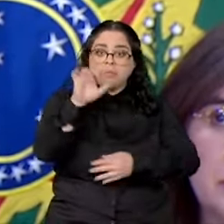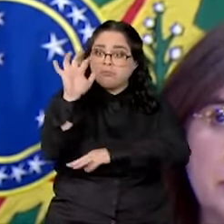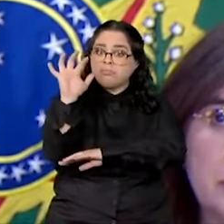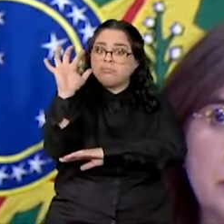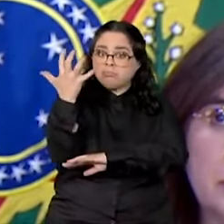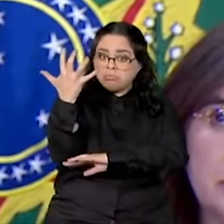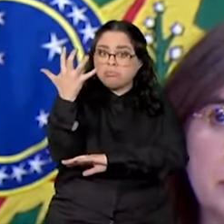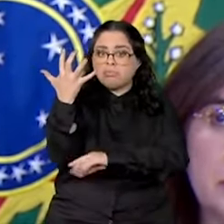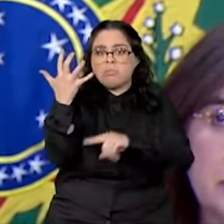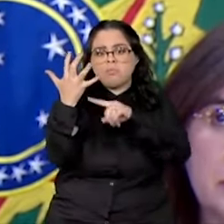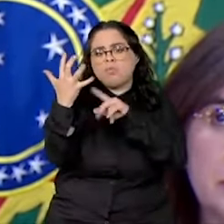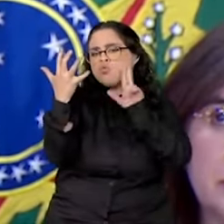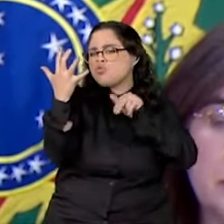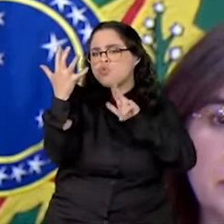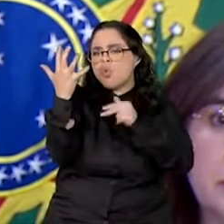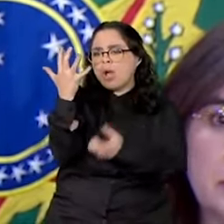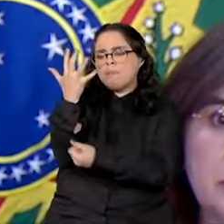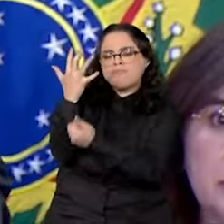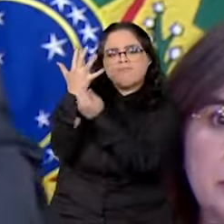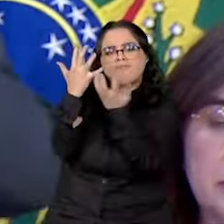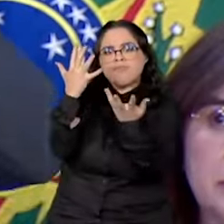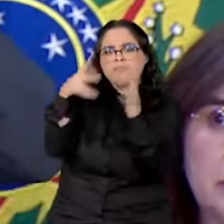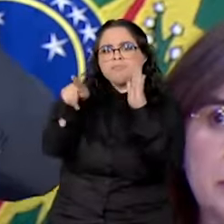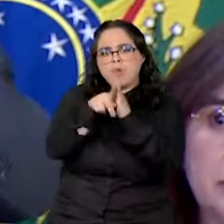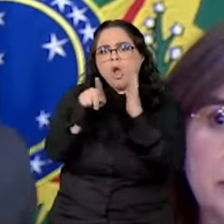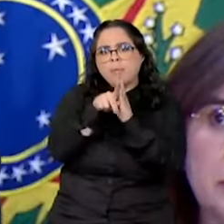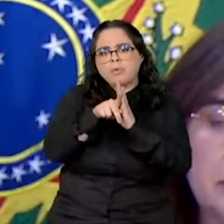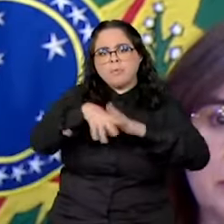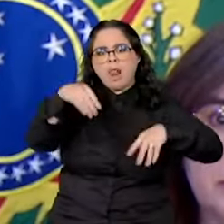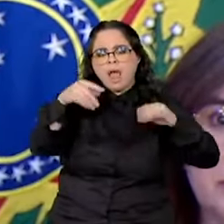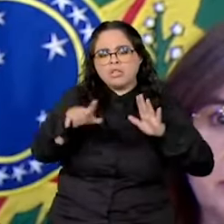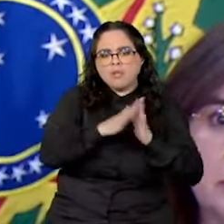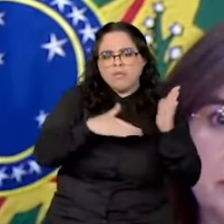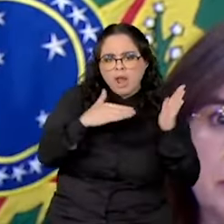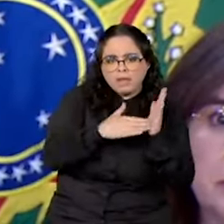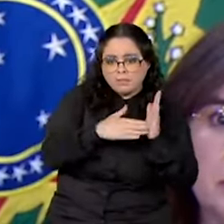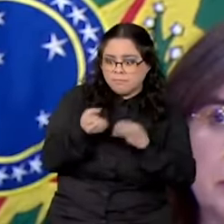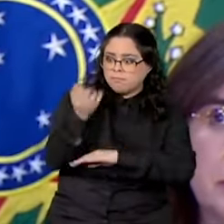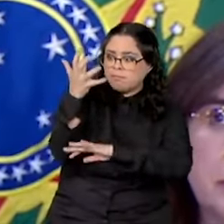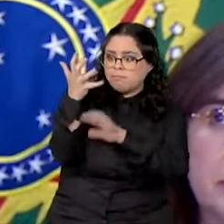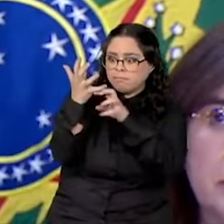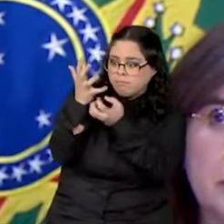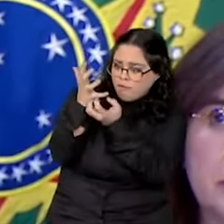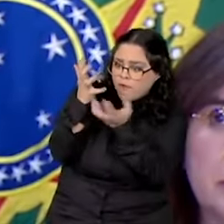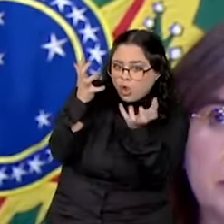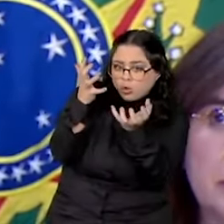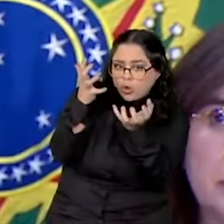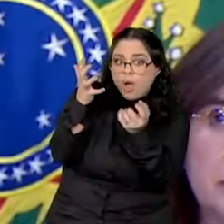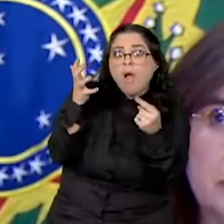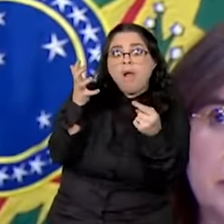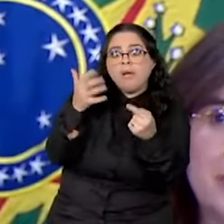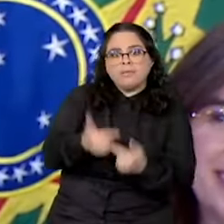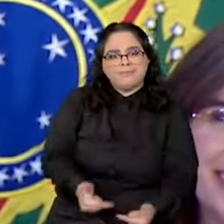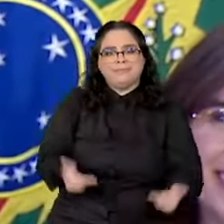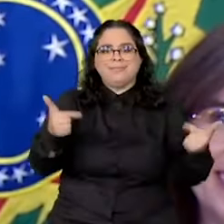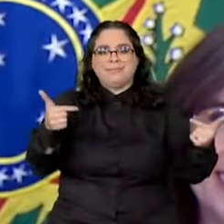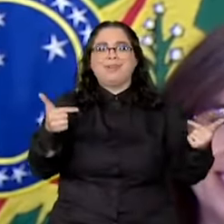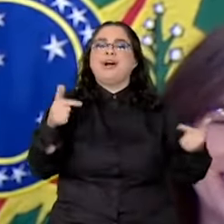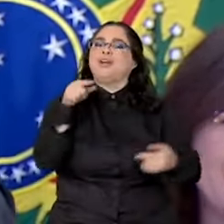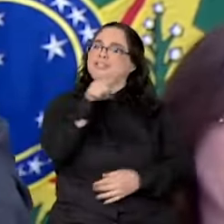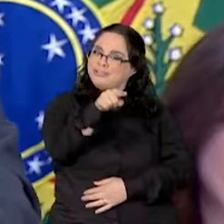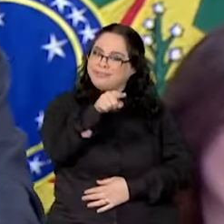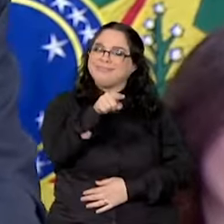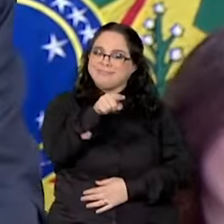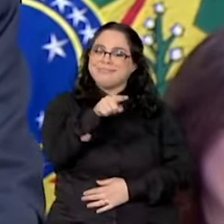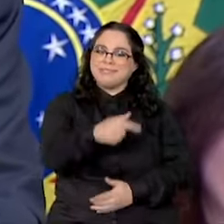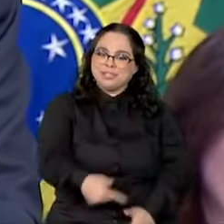tamareira improdutiva que tinha no Palácio da Alvorada se tornou produtiva. Isso se chama sorte. Isso se